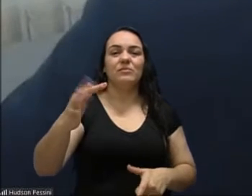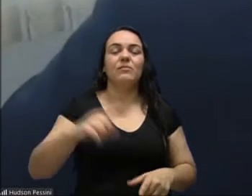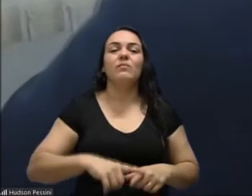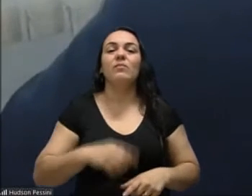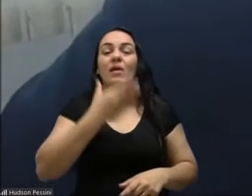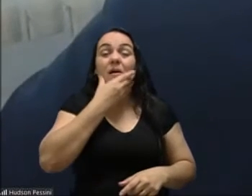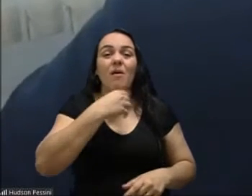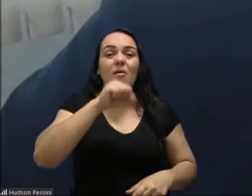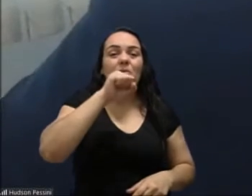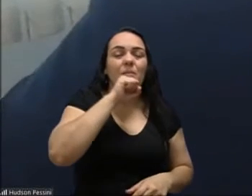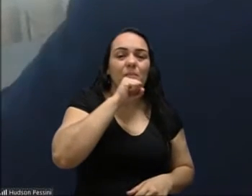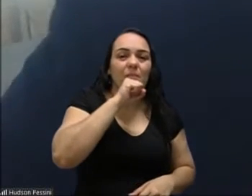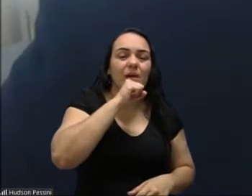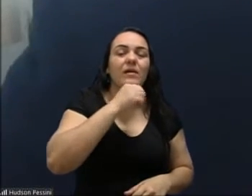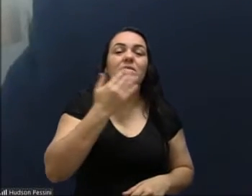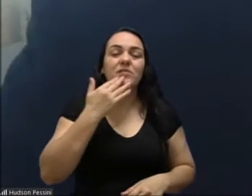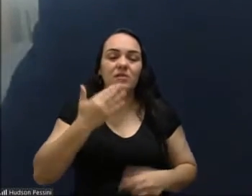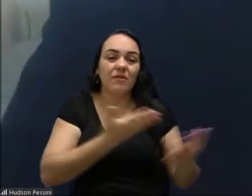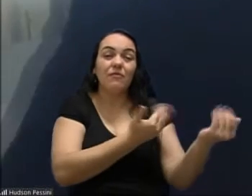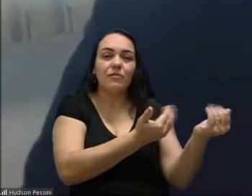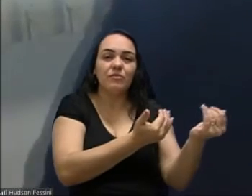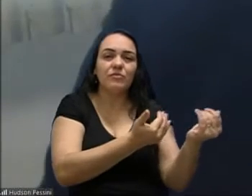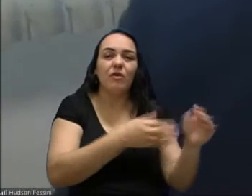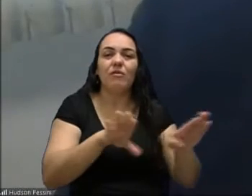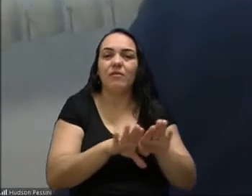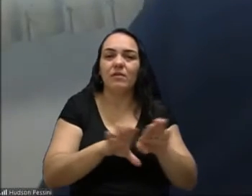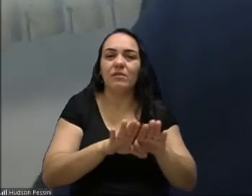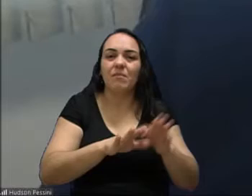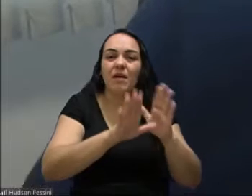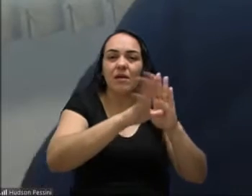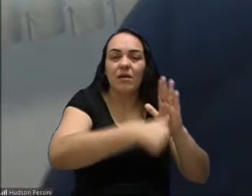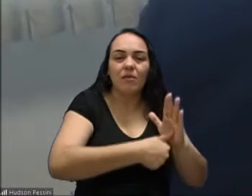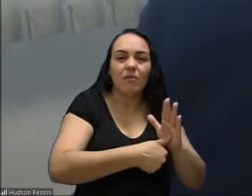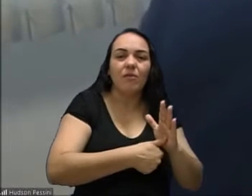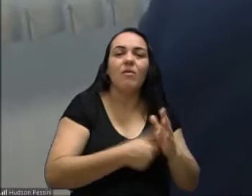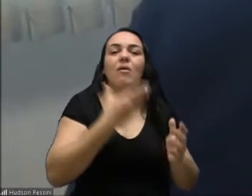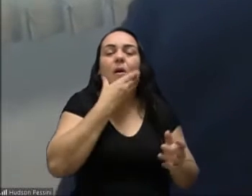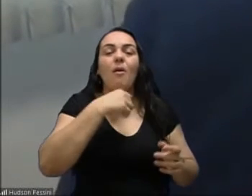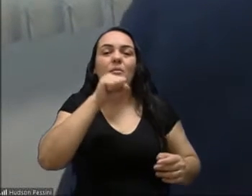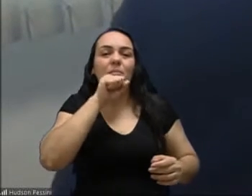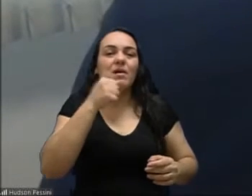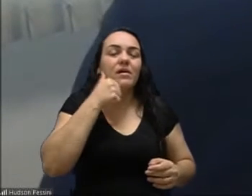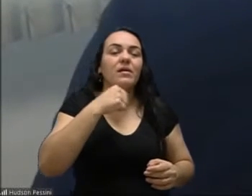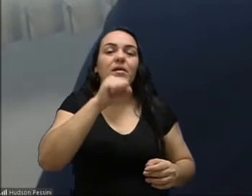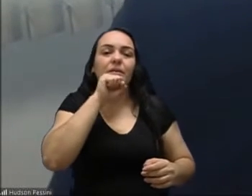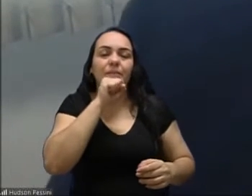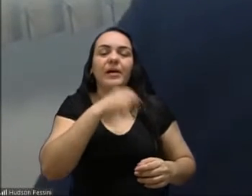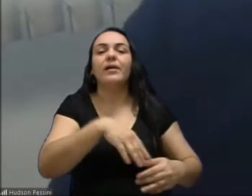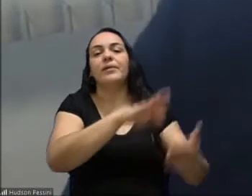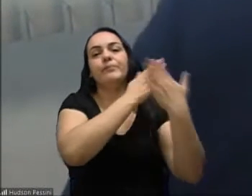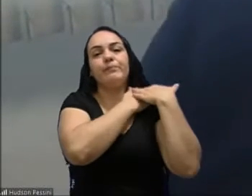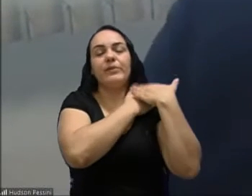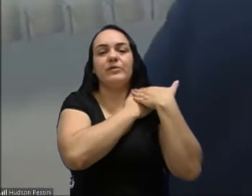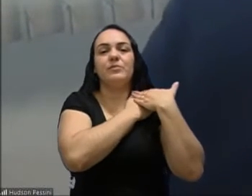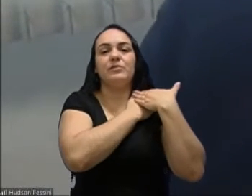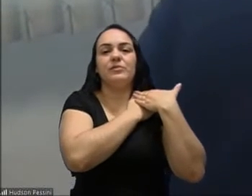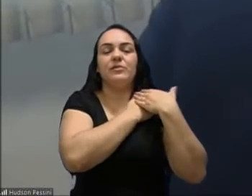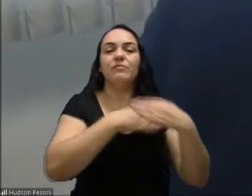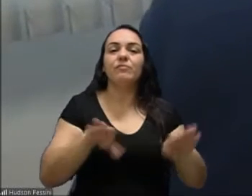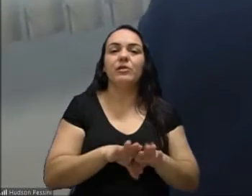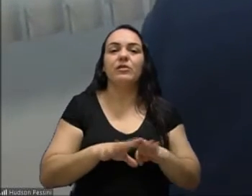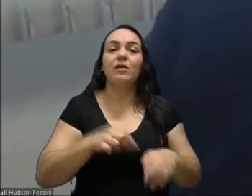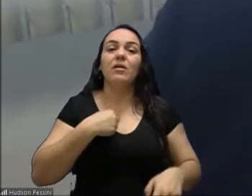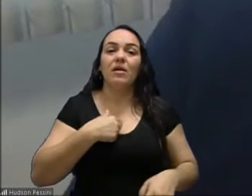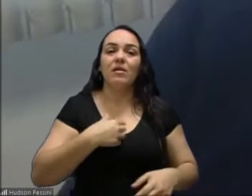pai vai se responsabilizar por isso porque tem muita coisa também que não depende de polícia a polícia não é a unipresente e esse projeto de lei